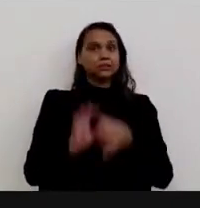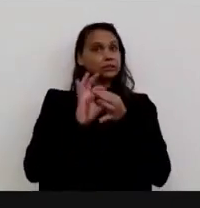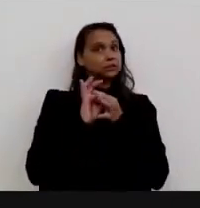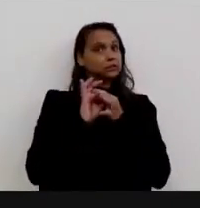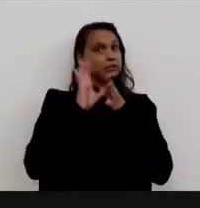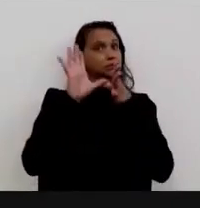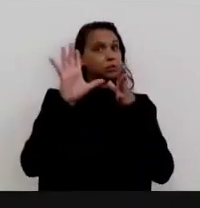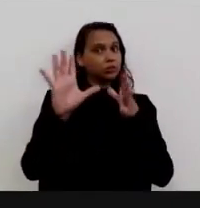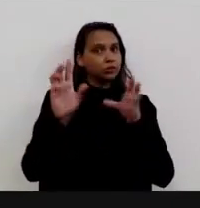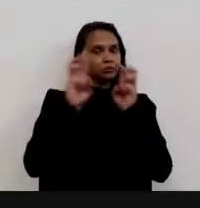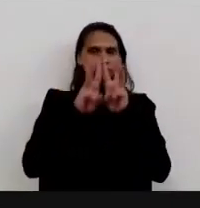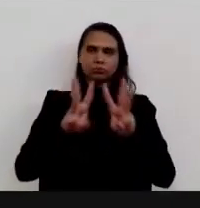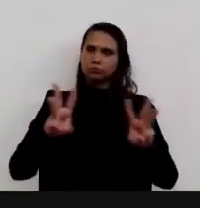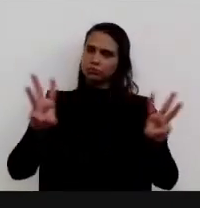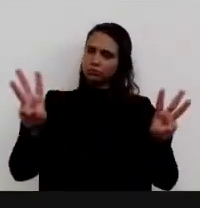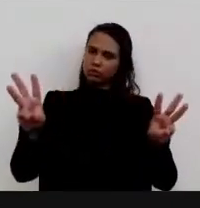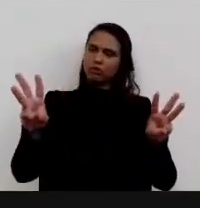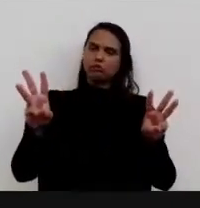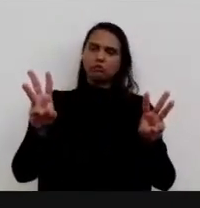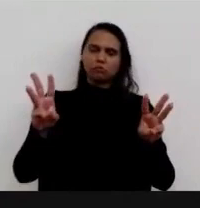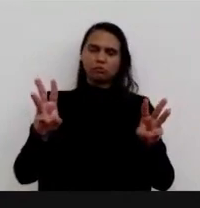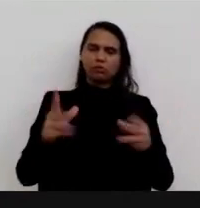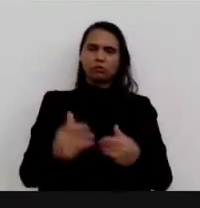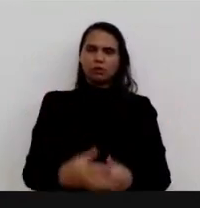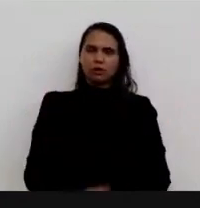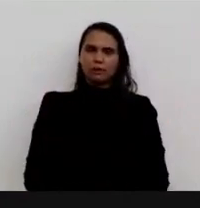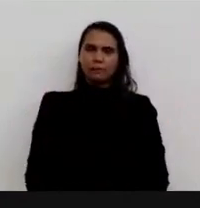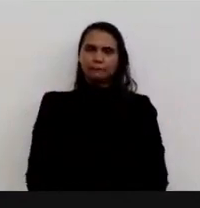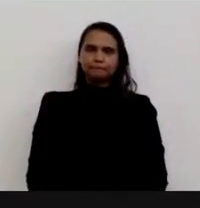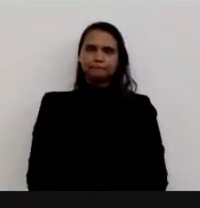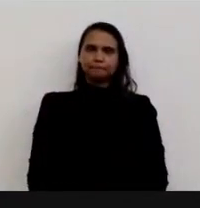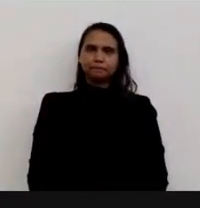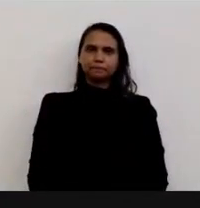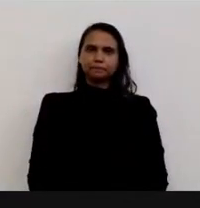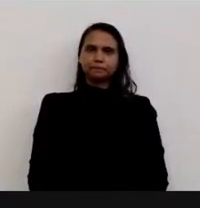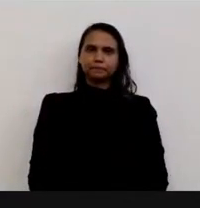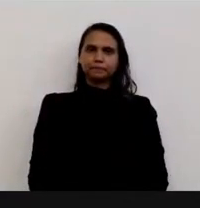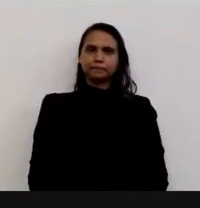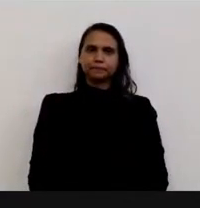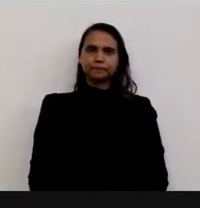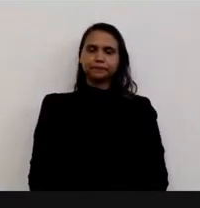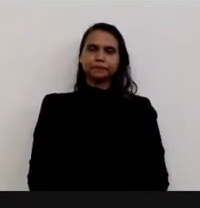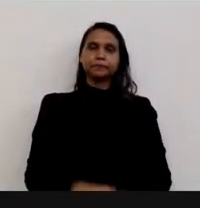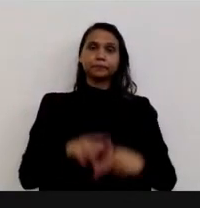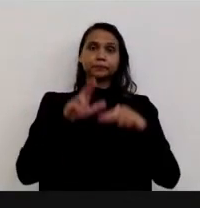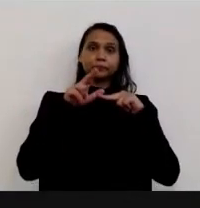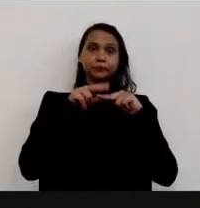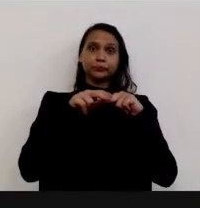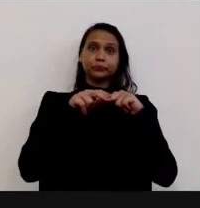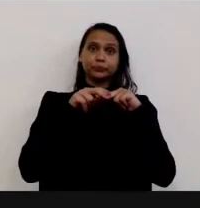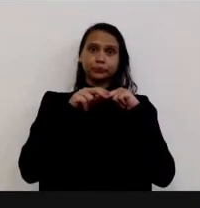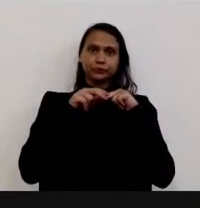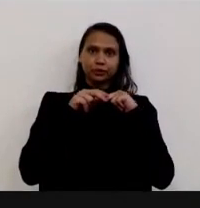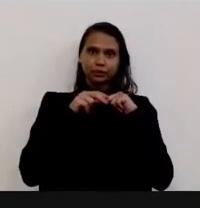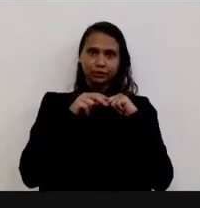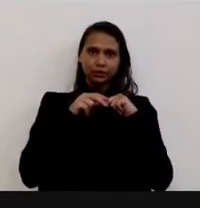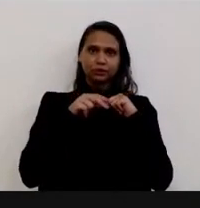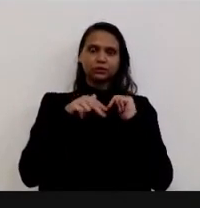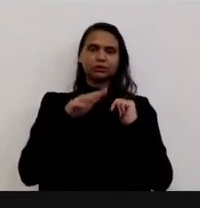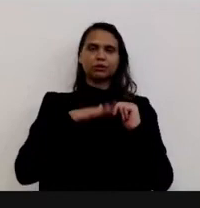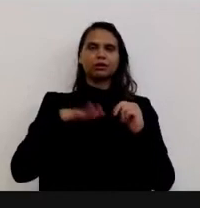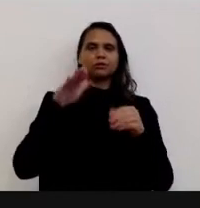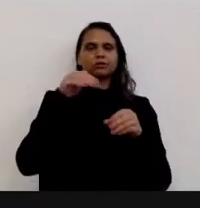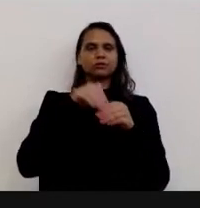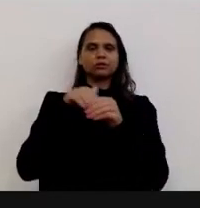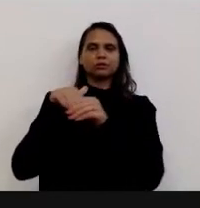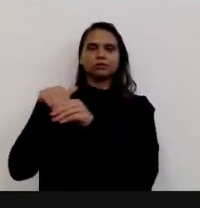especialmente no portal de dados abertos do TSE. Isso torna um problema de analisar o sucesso eleitoral, do ponto de vista quantitativo, né, um